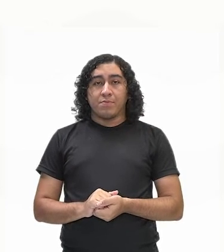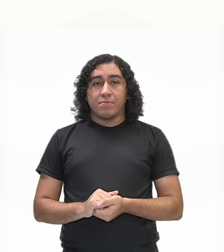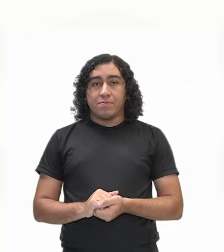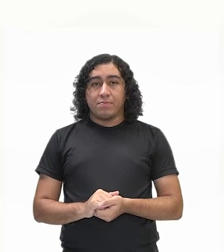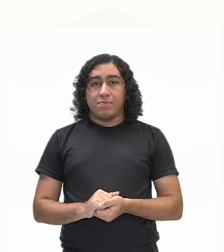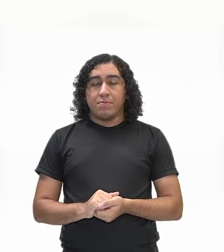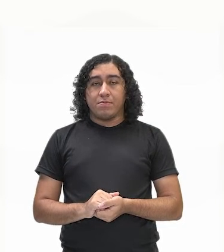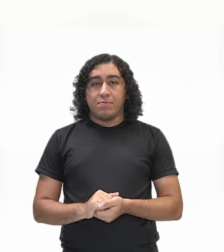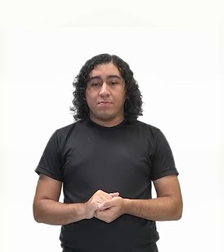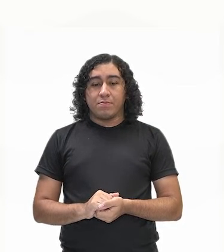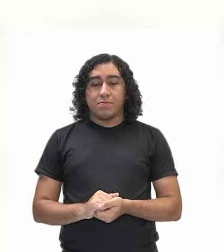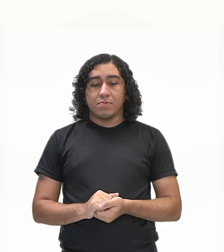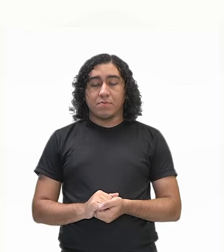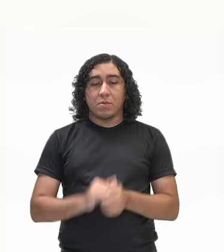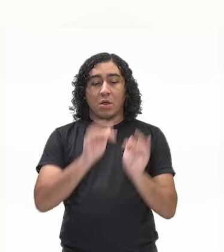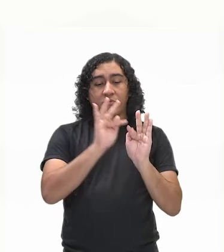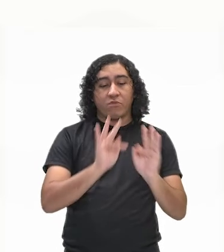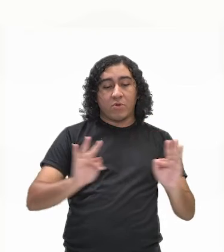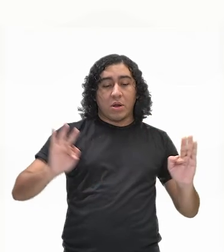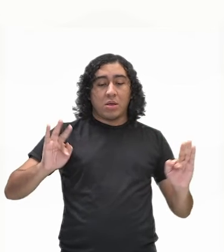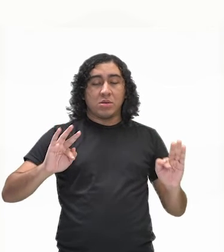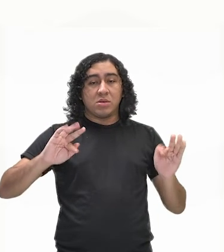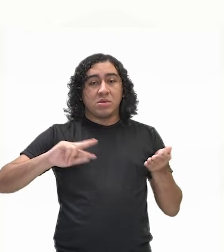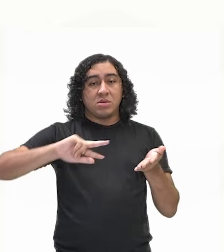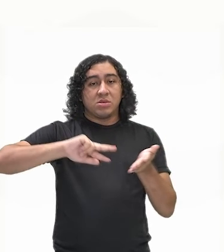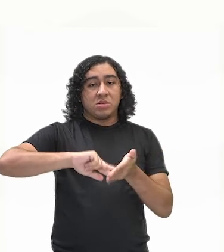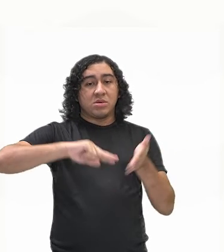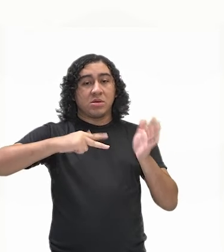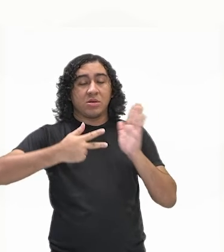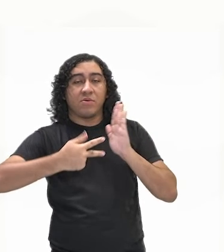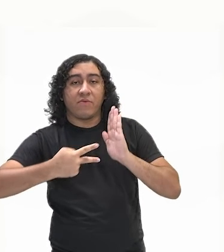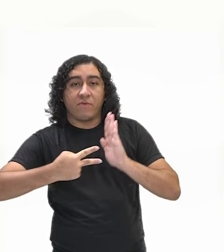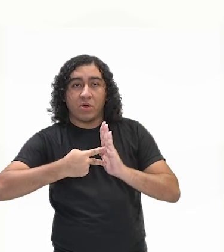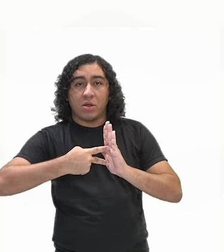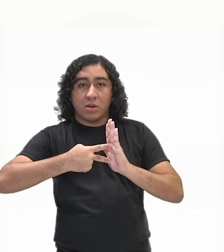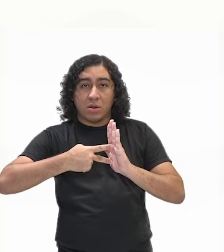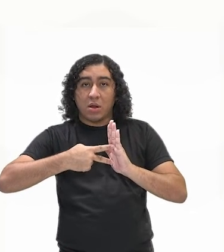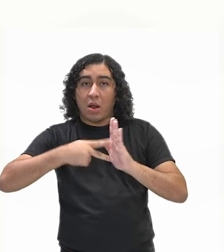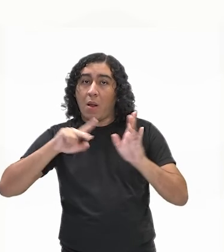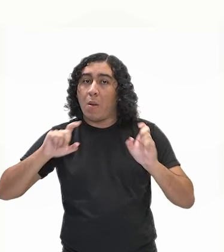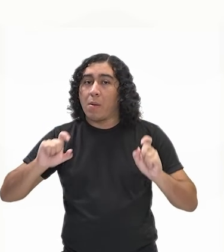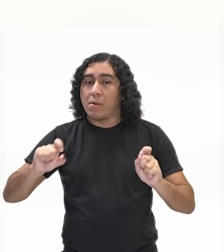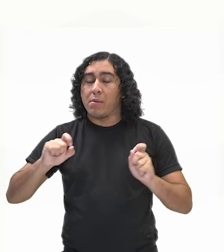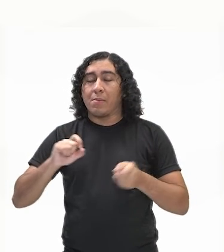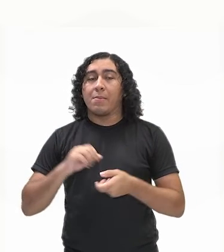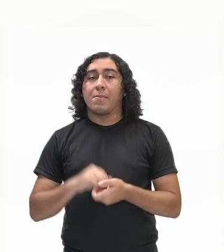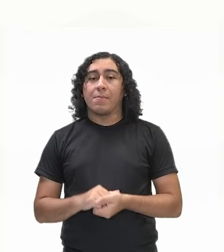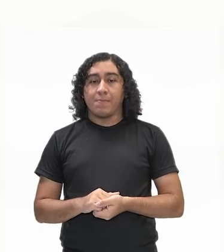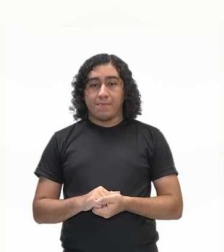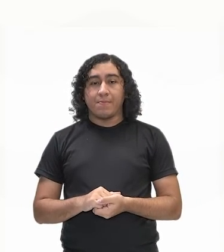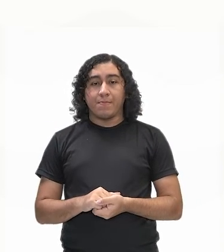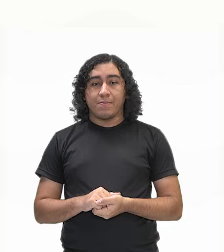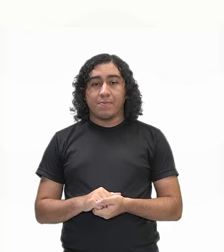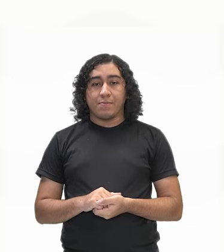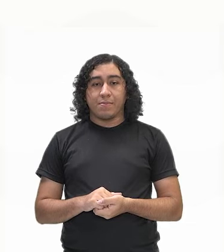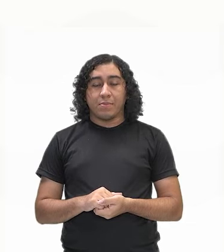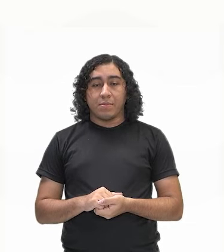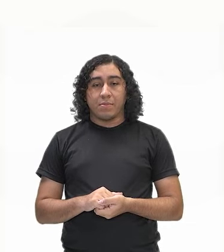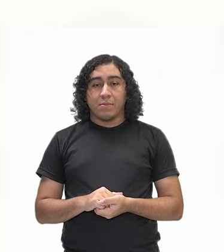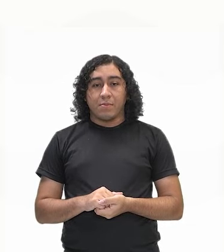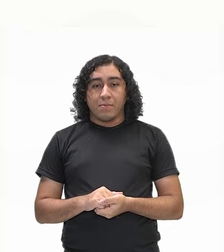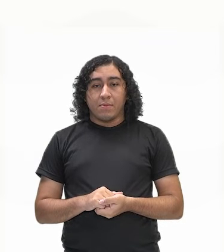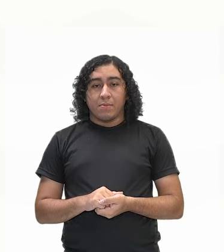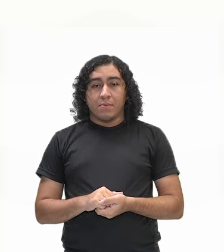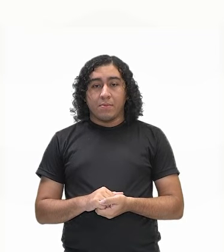I didn't even know. Eu não sabia que eles, né, eles ou elas, were sore at